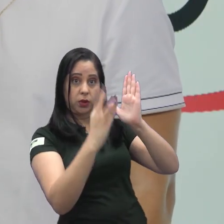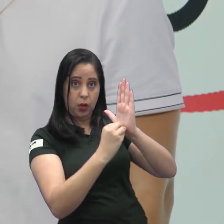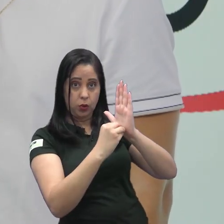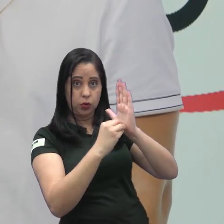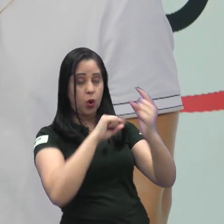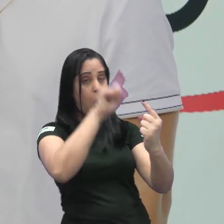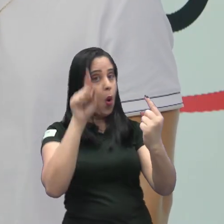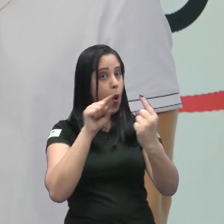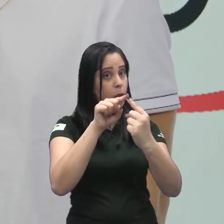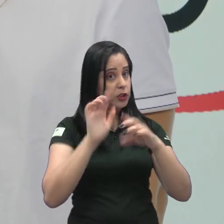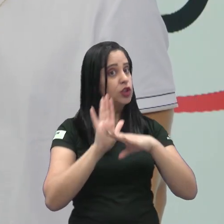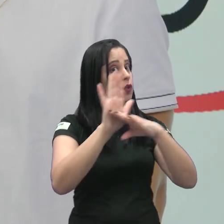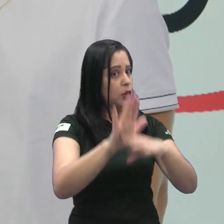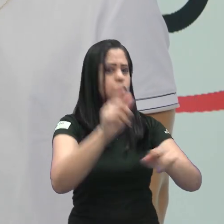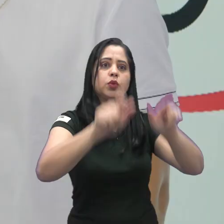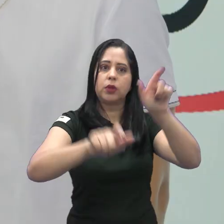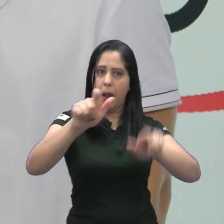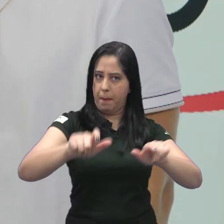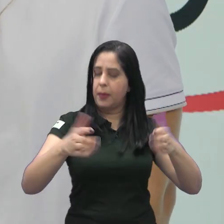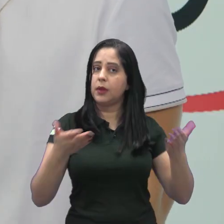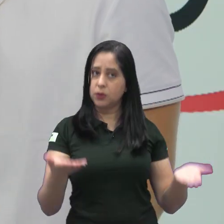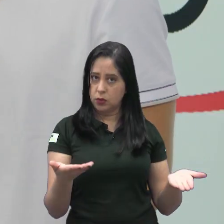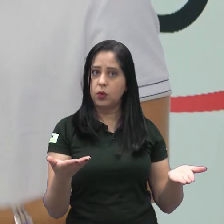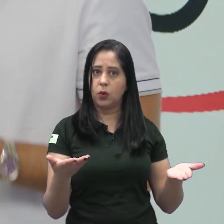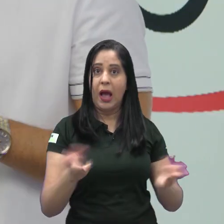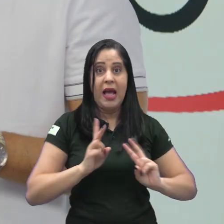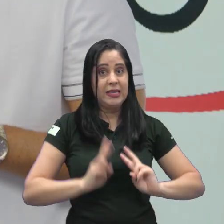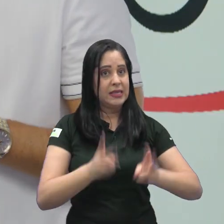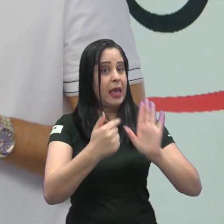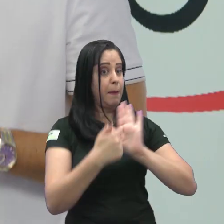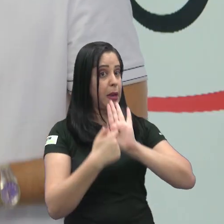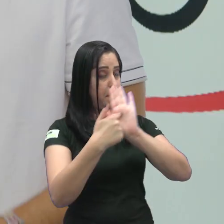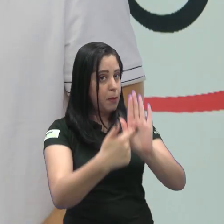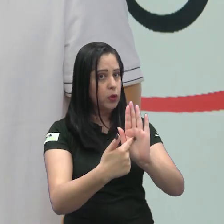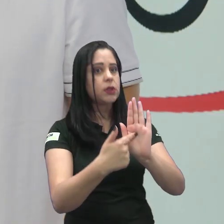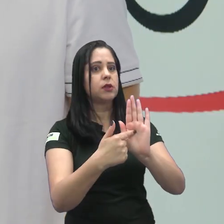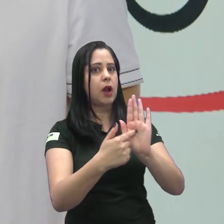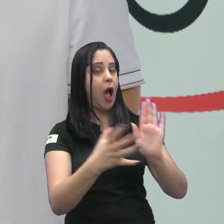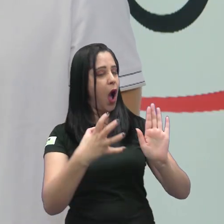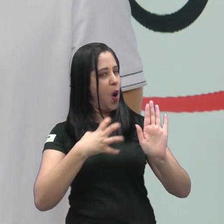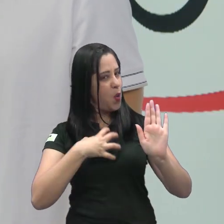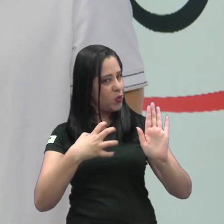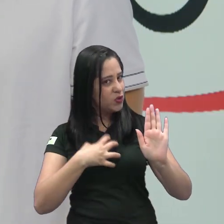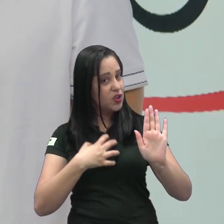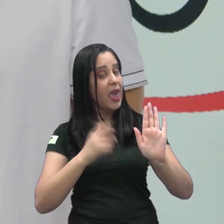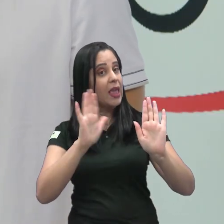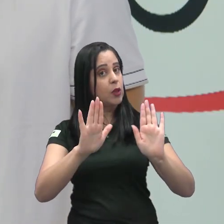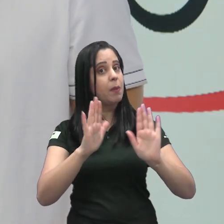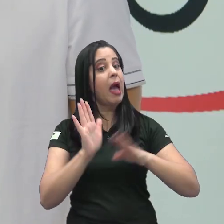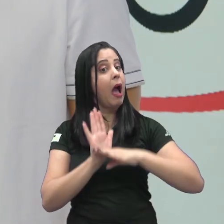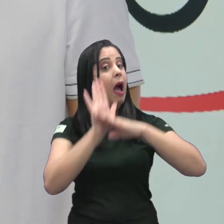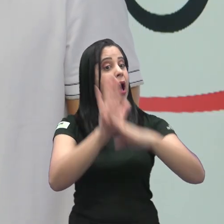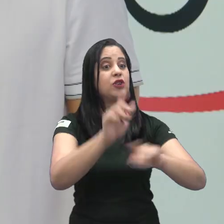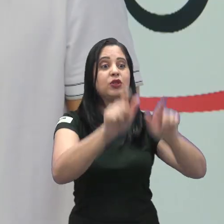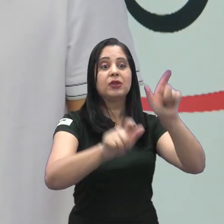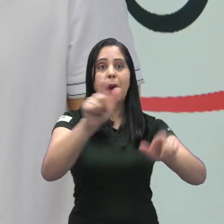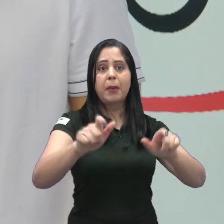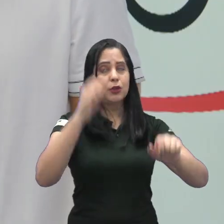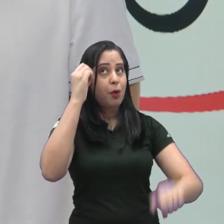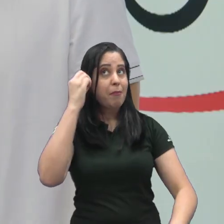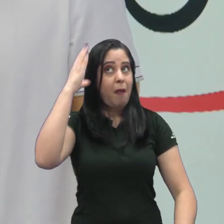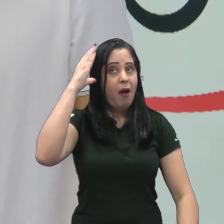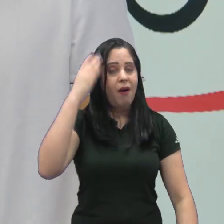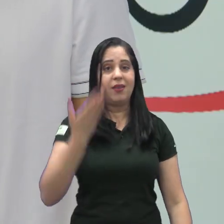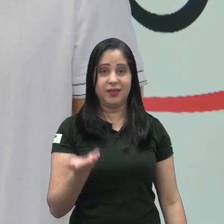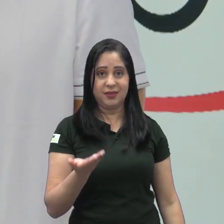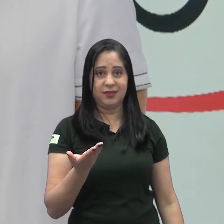outras pessoas, porque a criação de conteúdo é isso, né? Você levar um conteúdo da sua forma de falar para ser produtivo e útil para todo